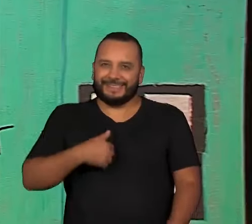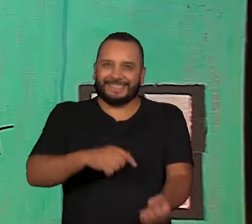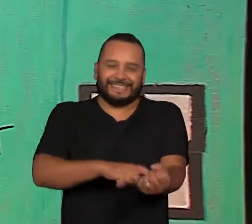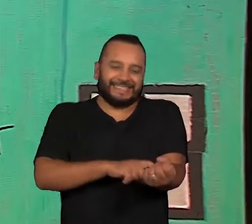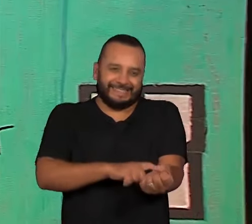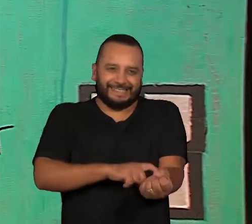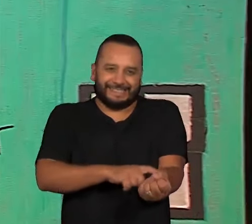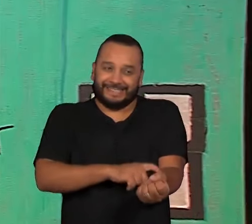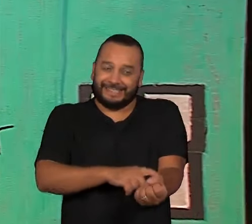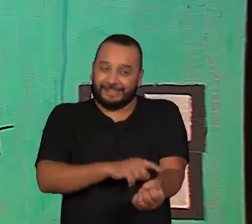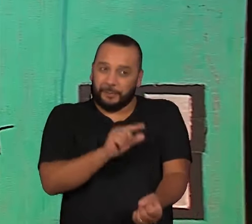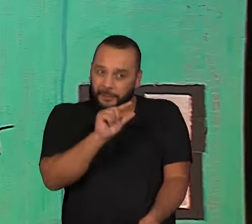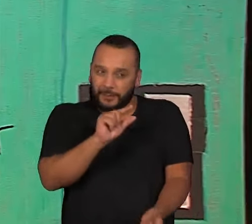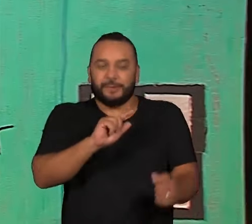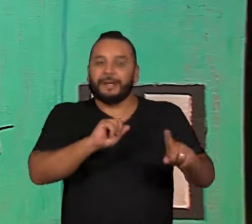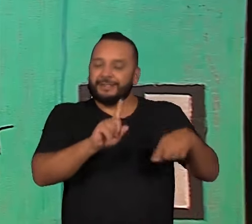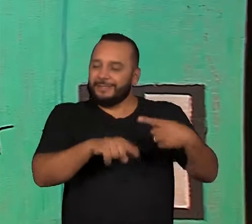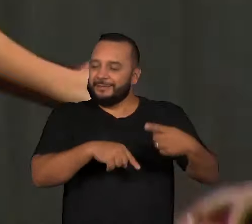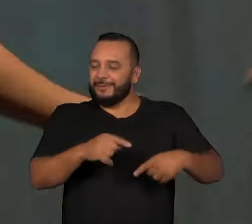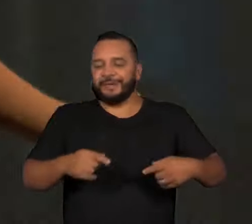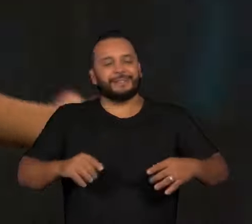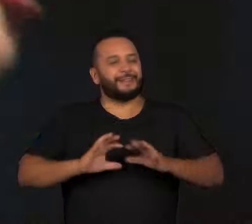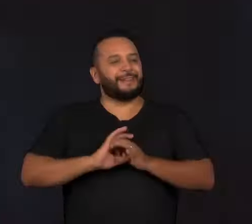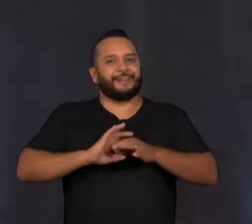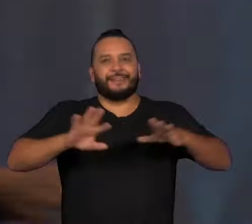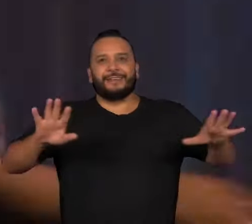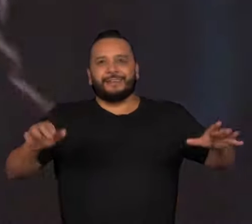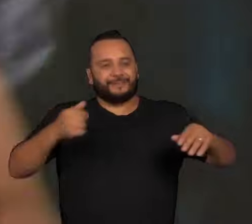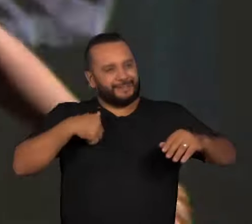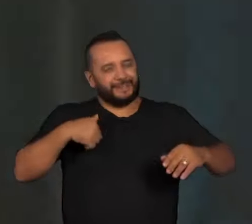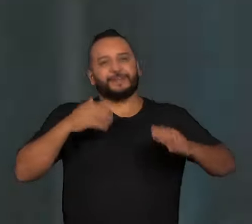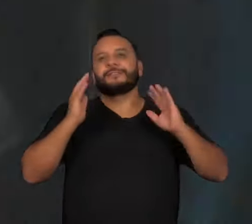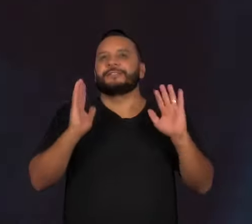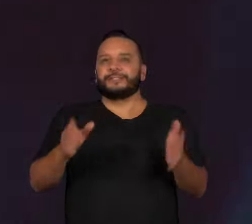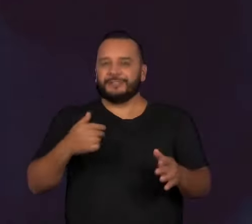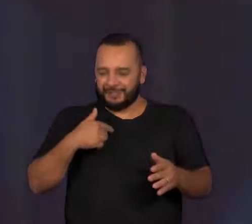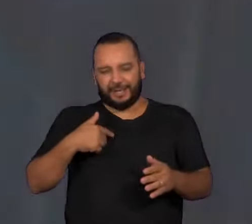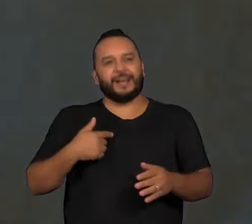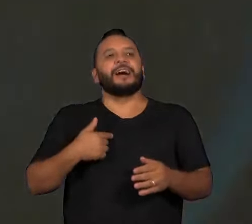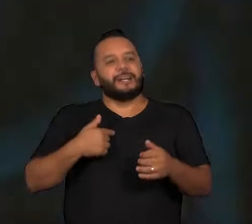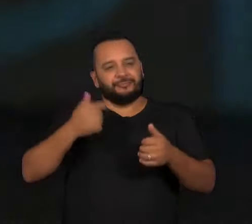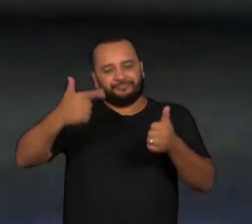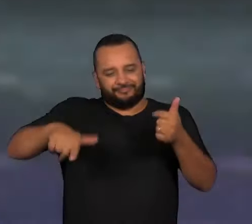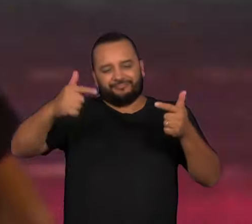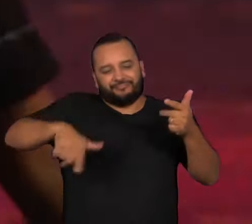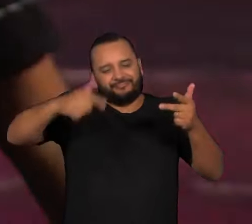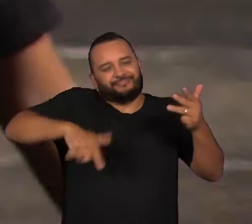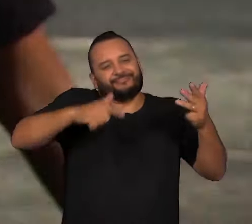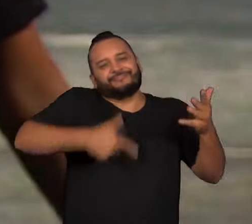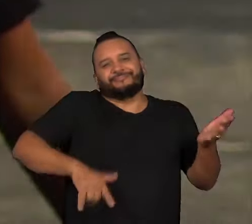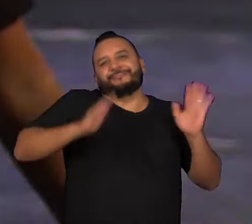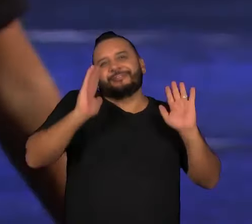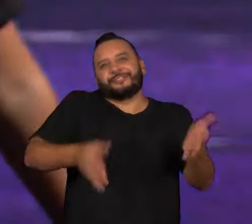Nervosismo, mas depois me soltei e eu já fiz muitas vezes já isso também, então.